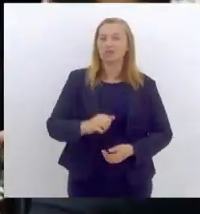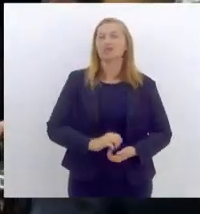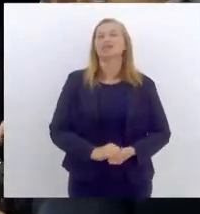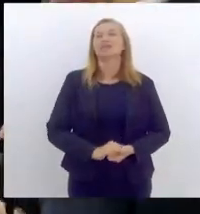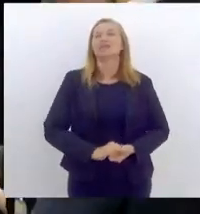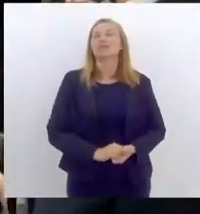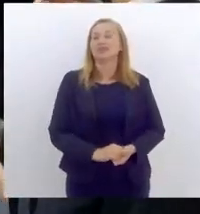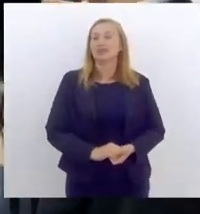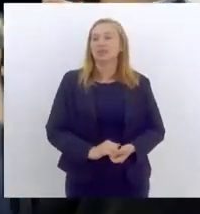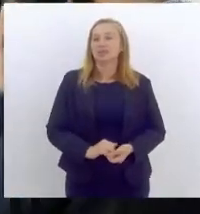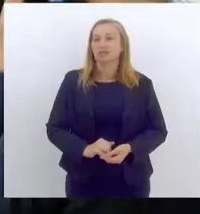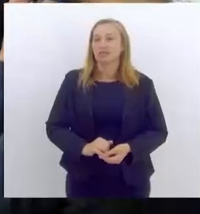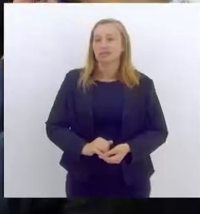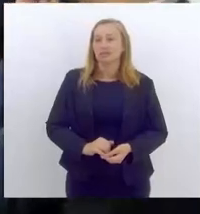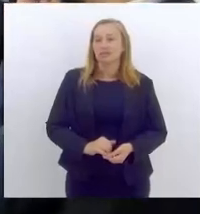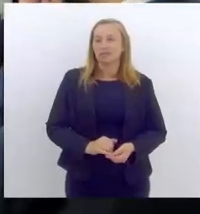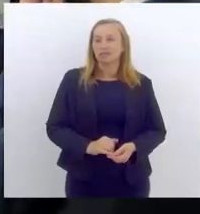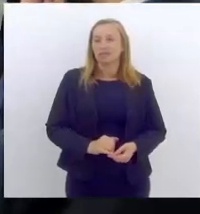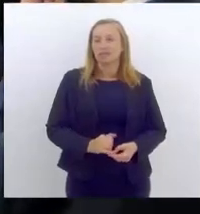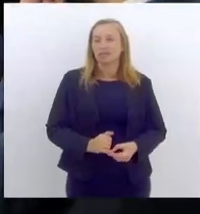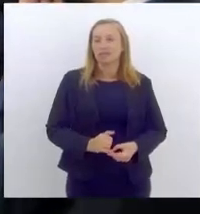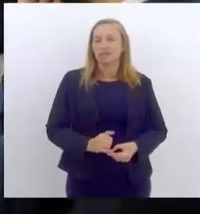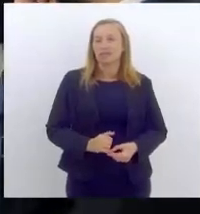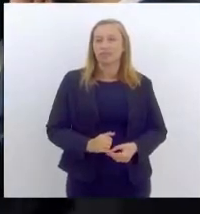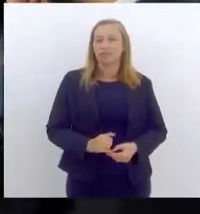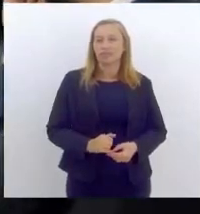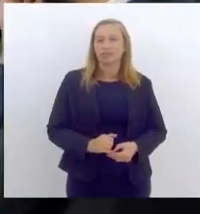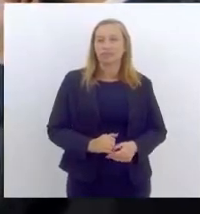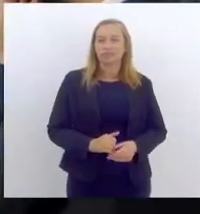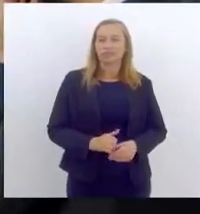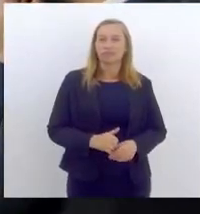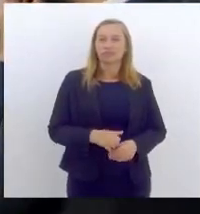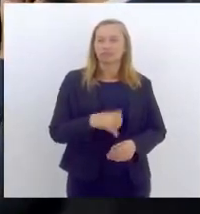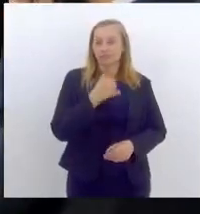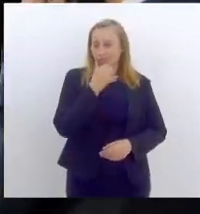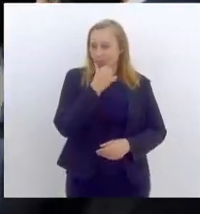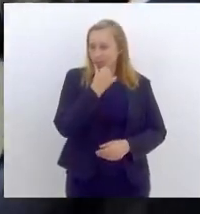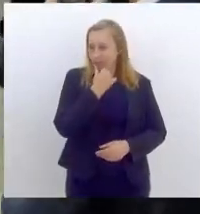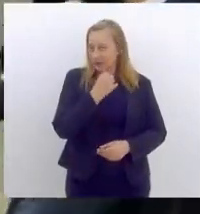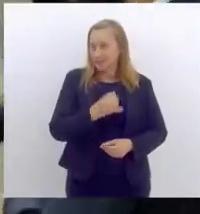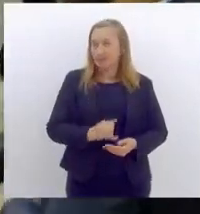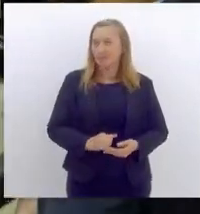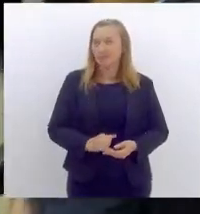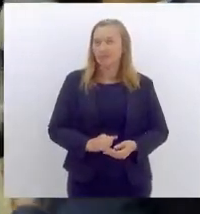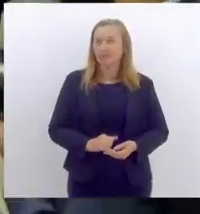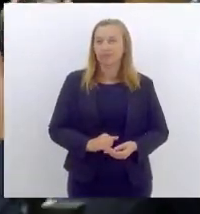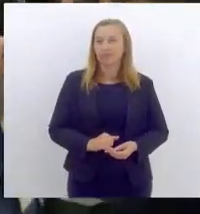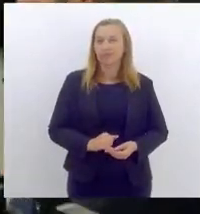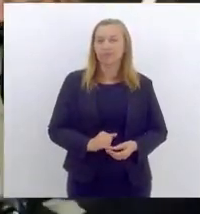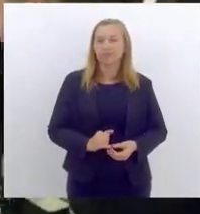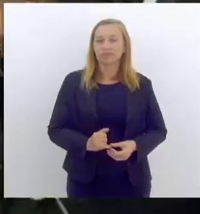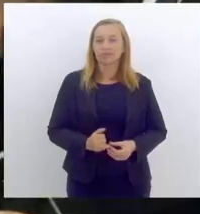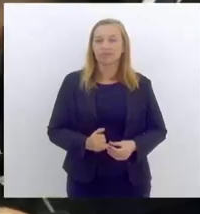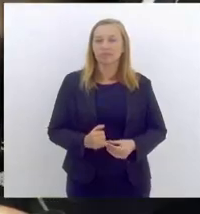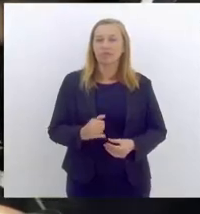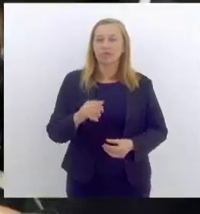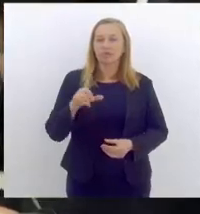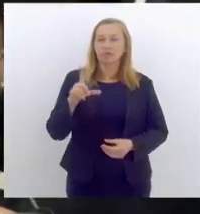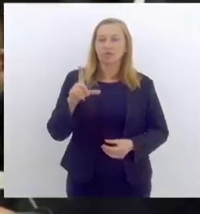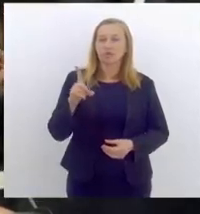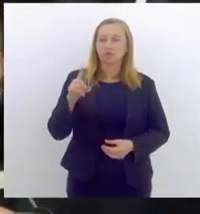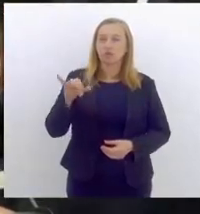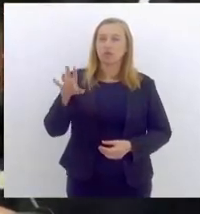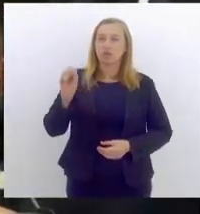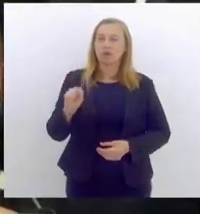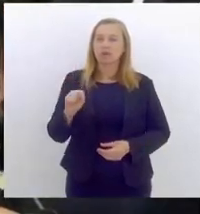Bacelar. Dionísio Lins, vota sim. Douglas Ruas. Senhor presidente, meu voto é